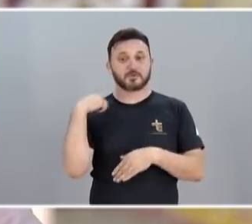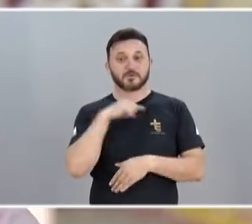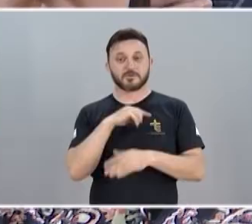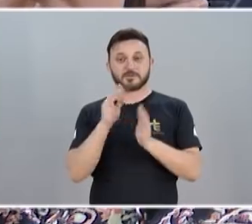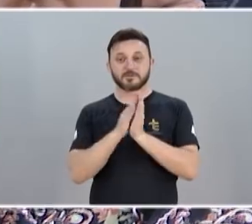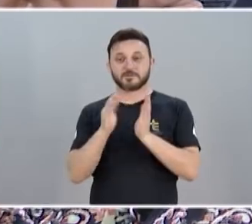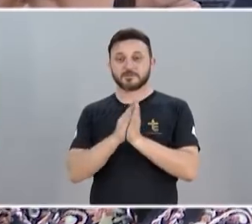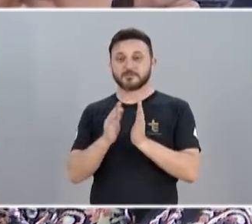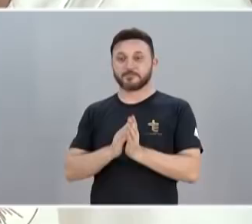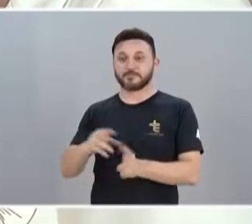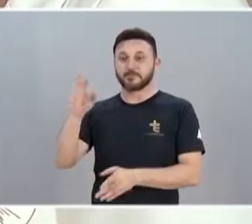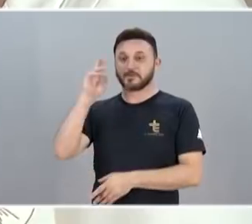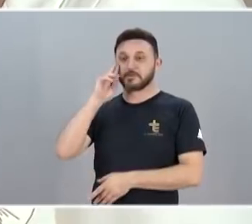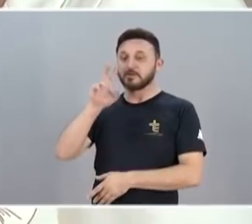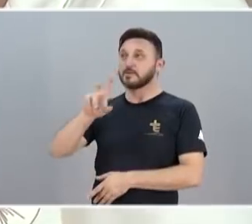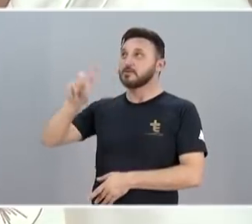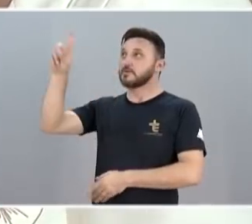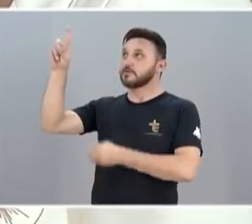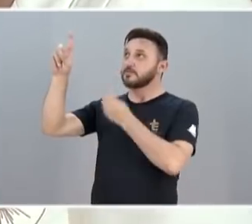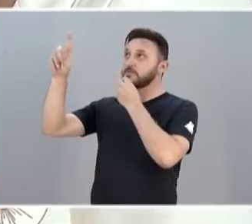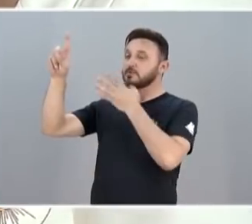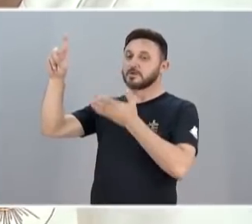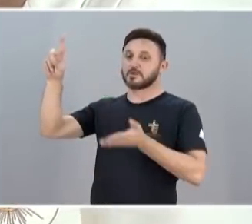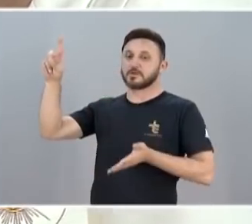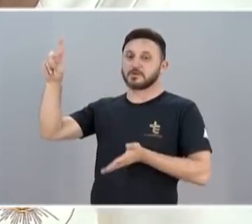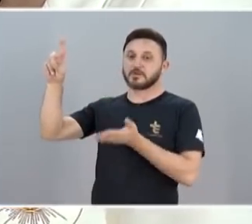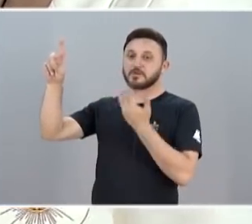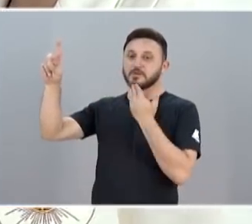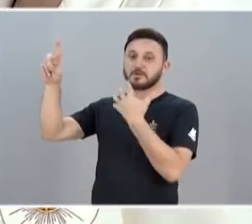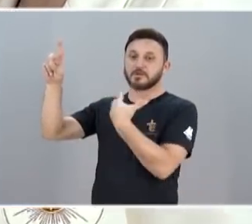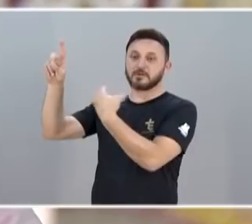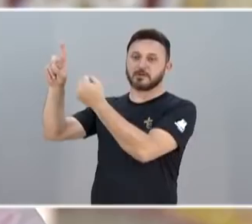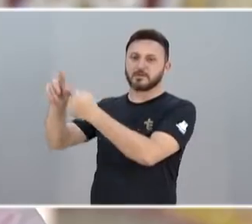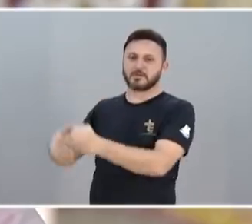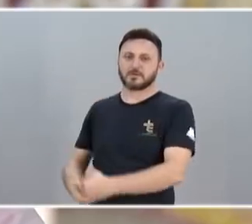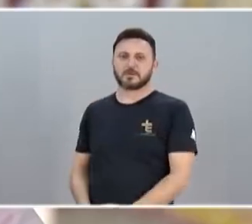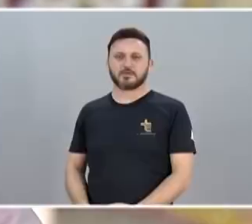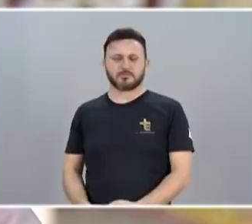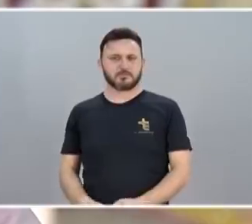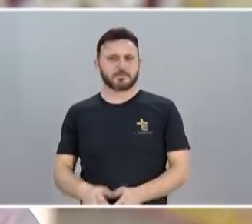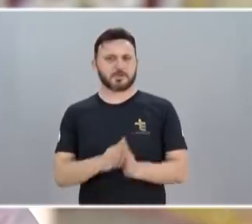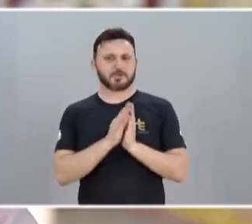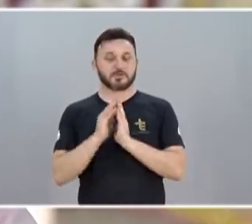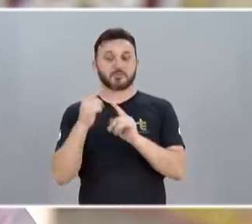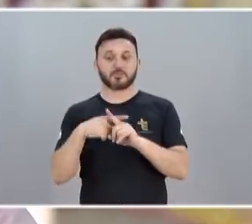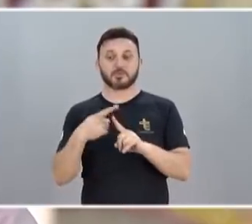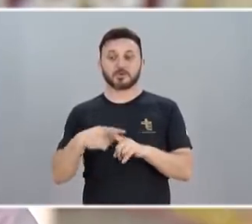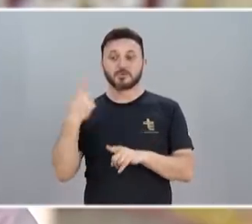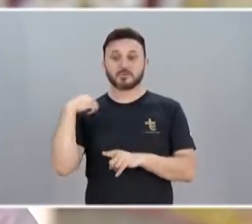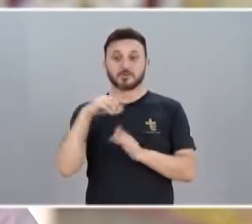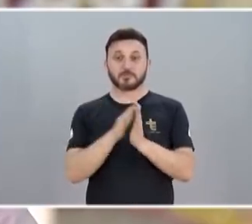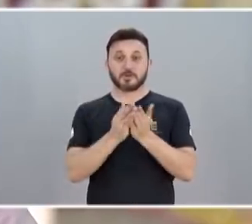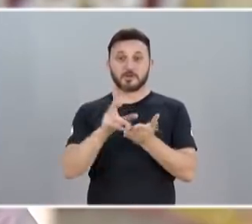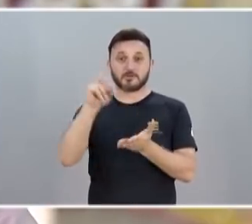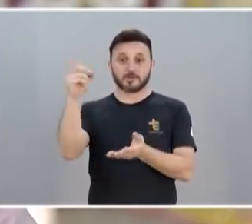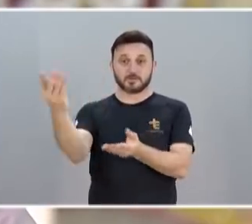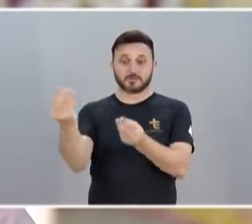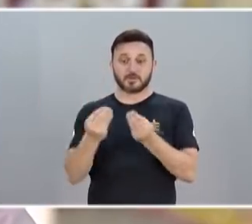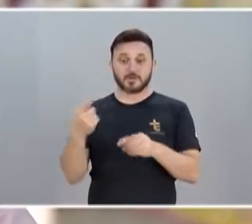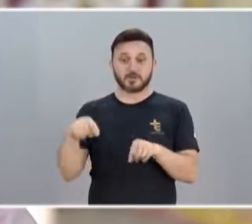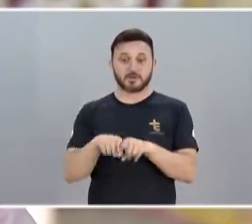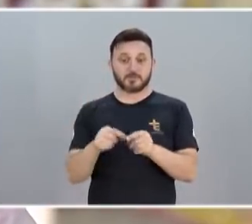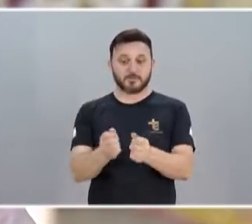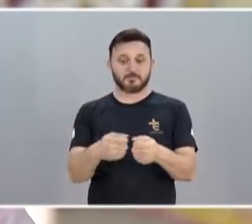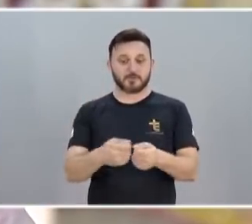rezemos. Deus de bondade, atendei nossa oração. Para que na escuta da palavra e na partilha do